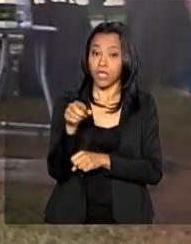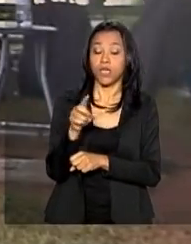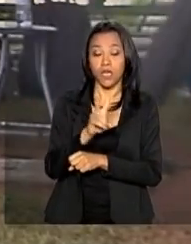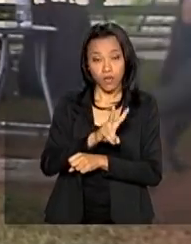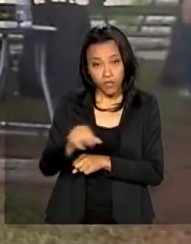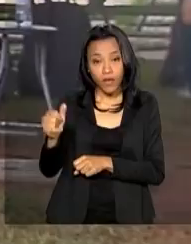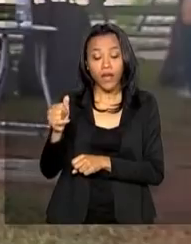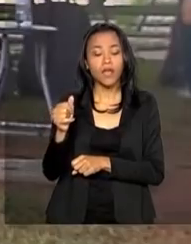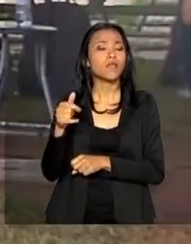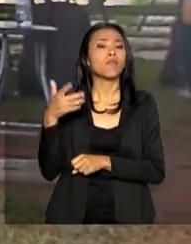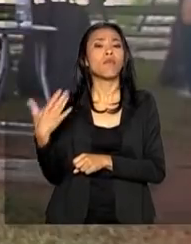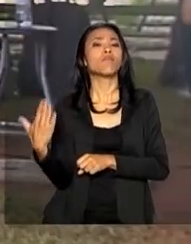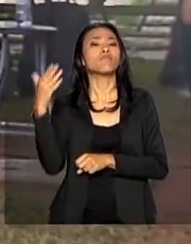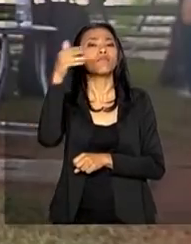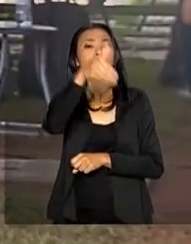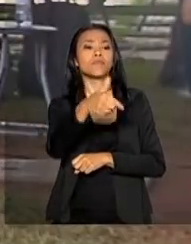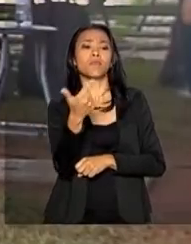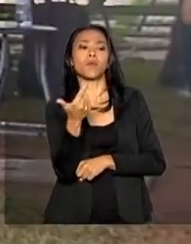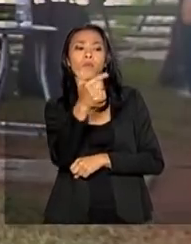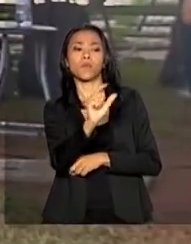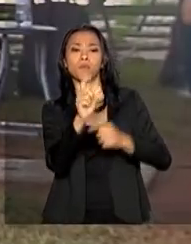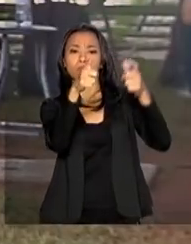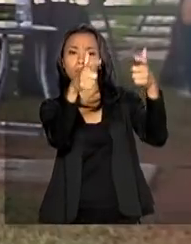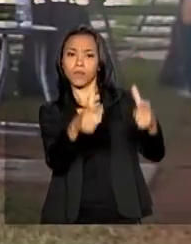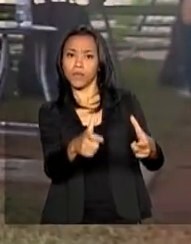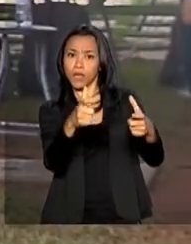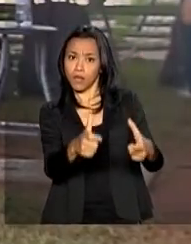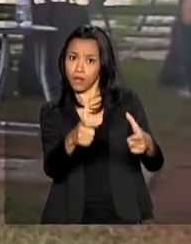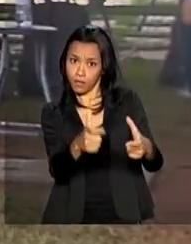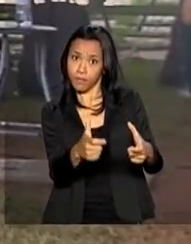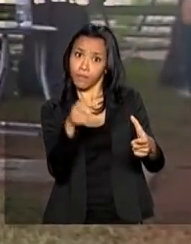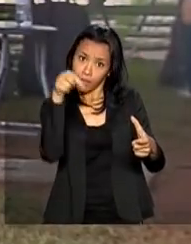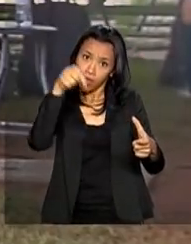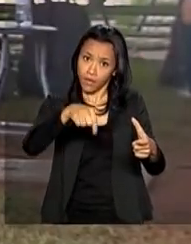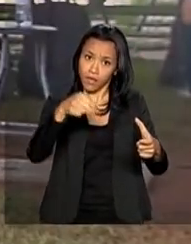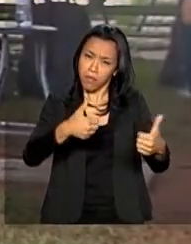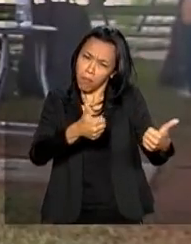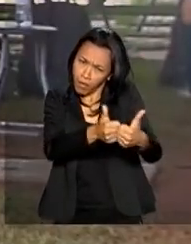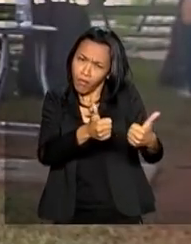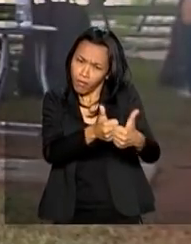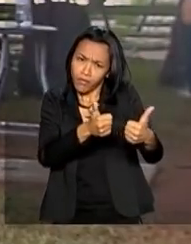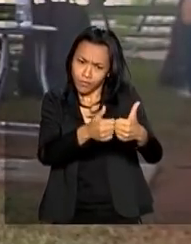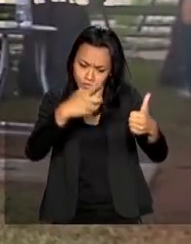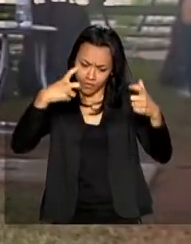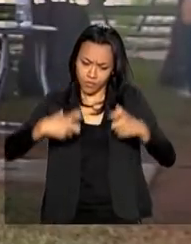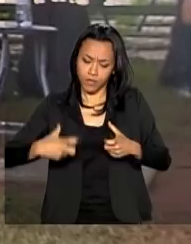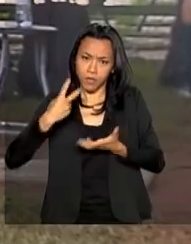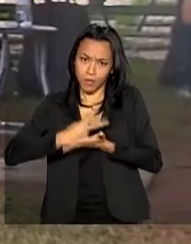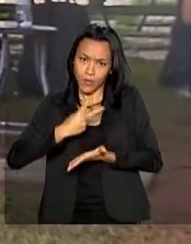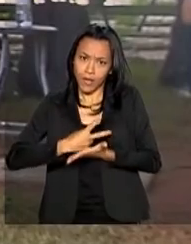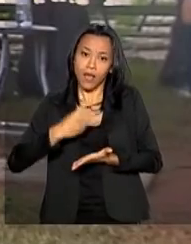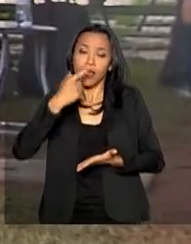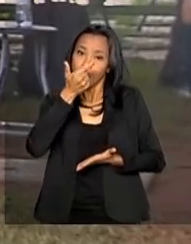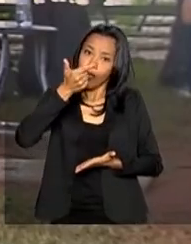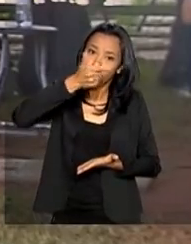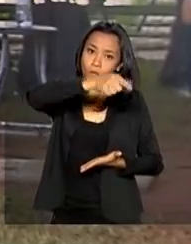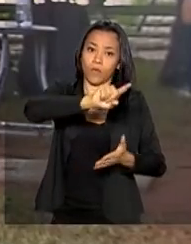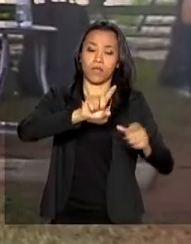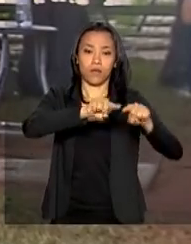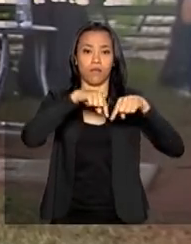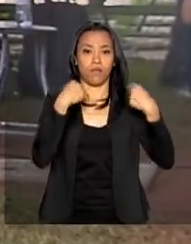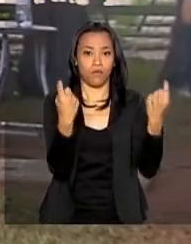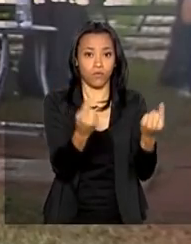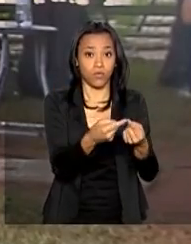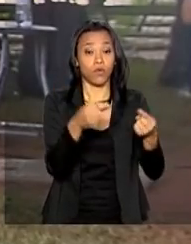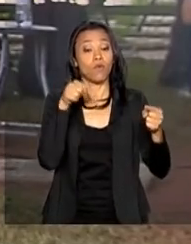vai até o Centro Internacional de Convenções do Brasil, que fica aqui pertinho, onde vai participar de uma reunião com